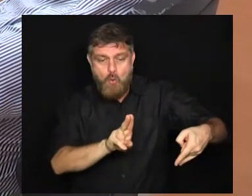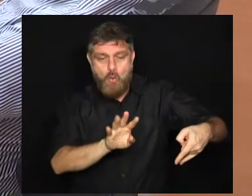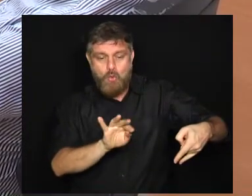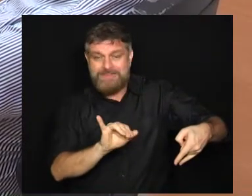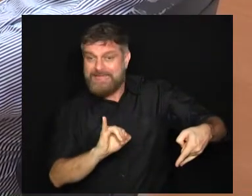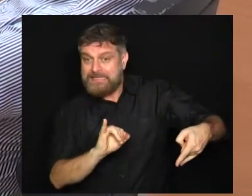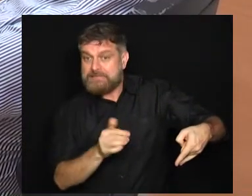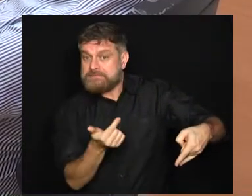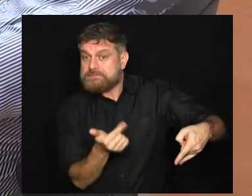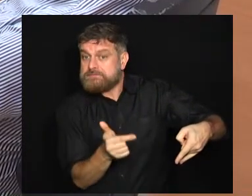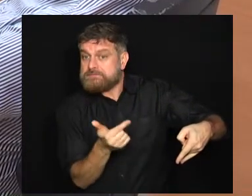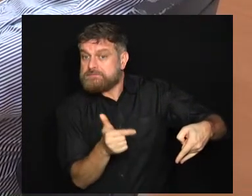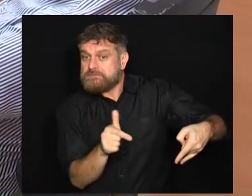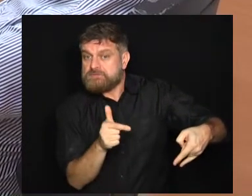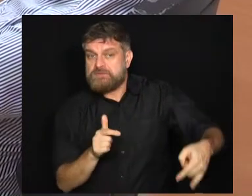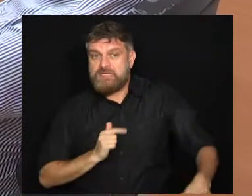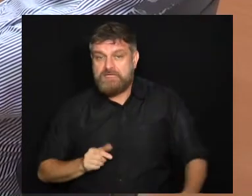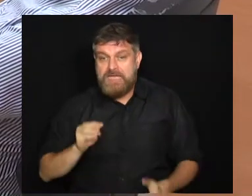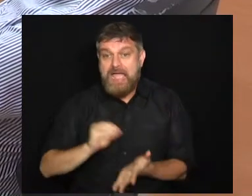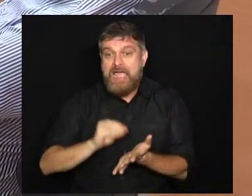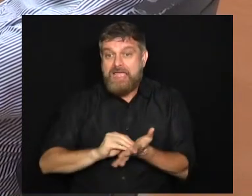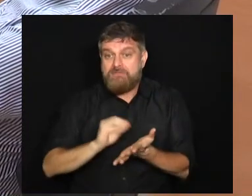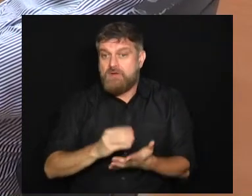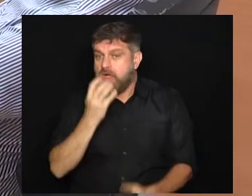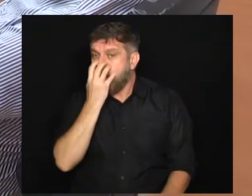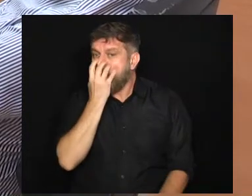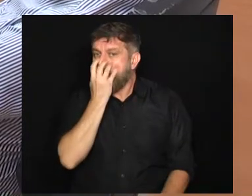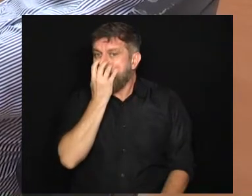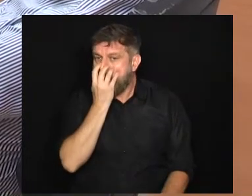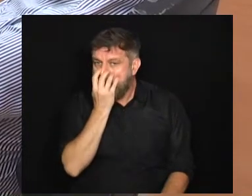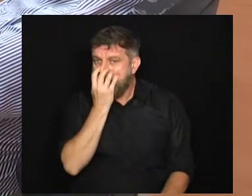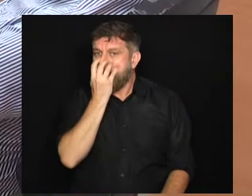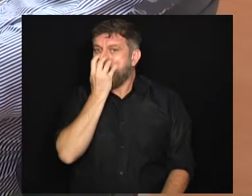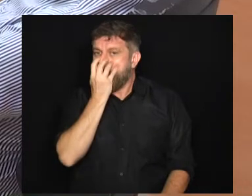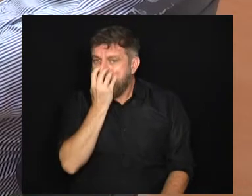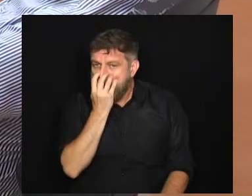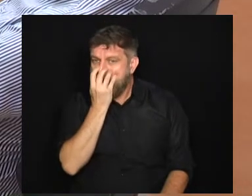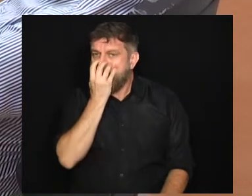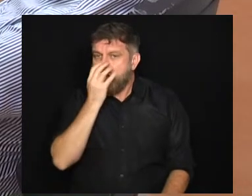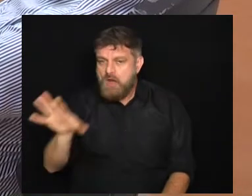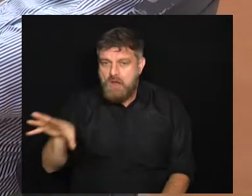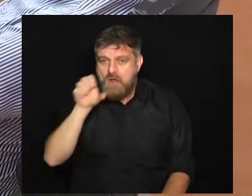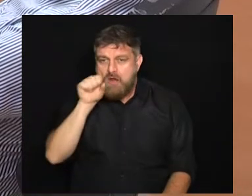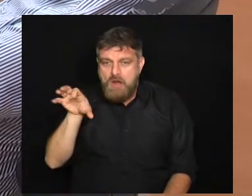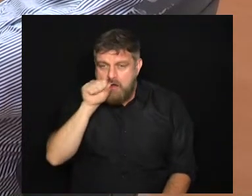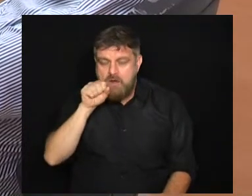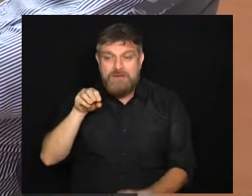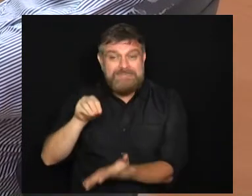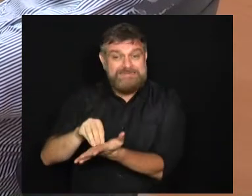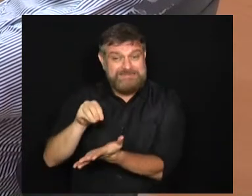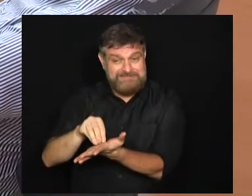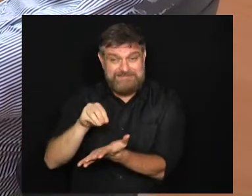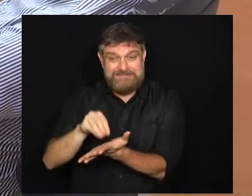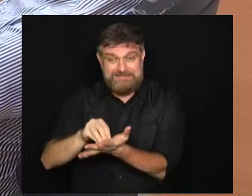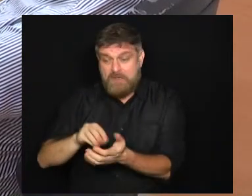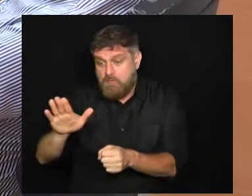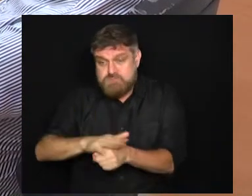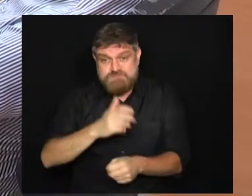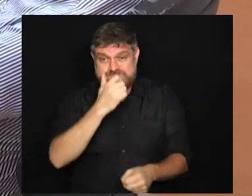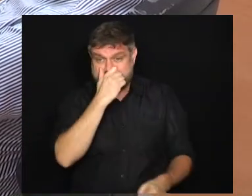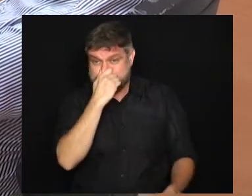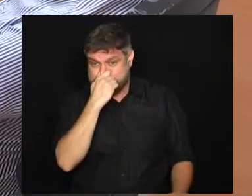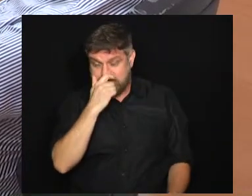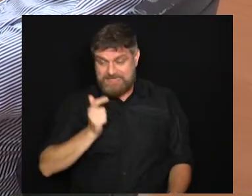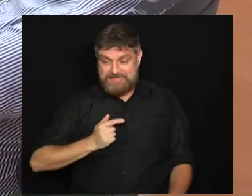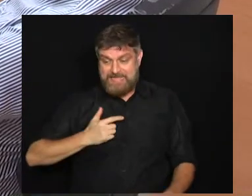sem espaço, sem ventilação, né, sem oferta de ventilação mecânica, ou pelo menos ela é postergada pela falta de